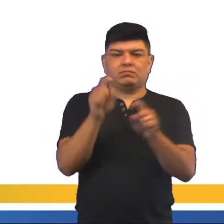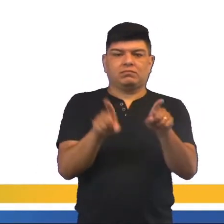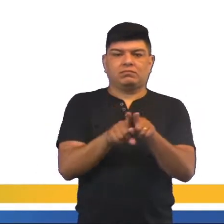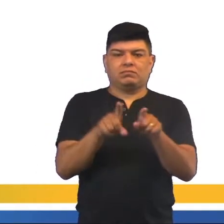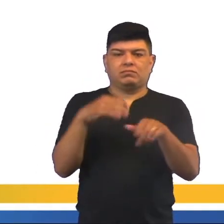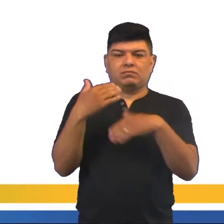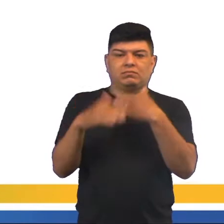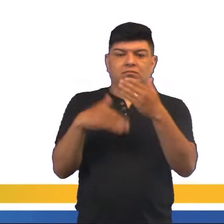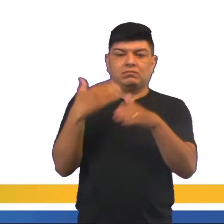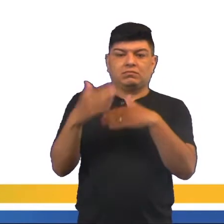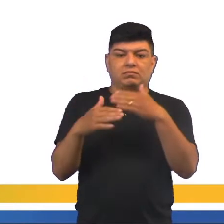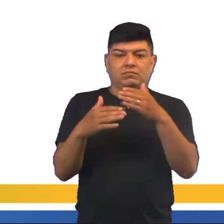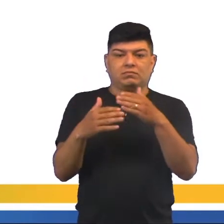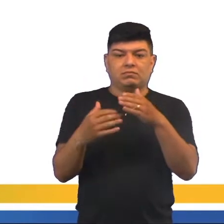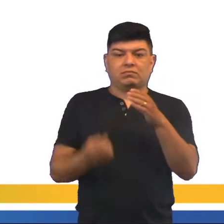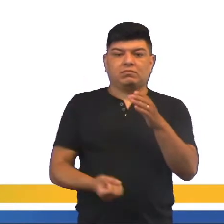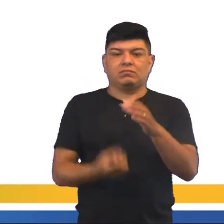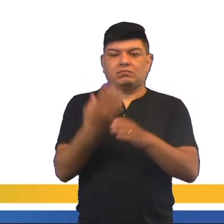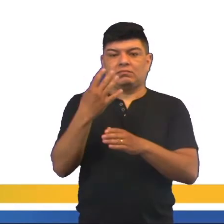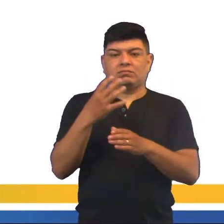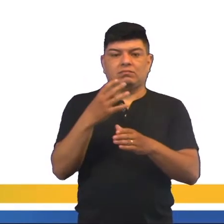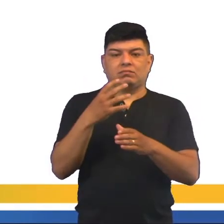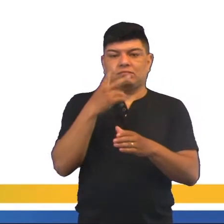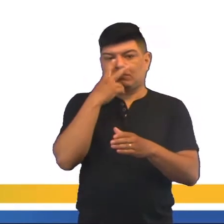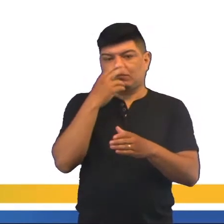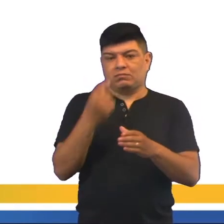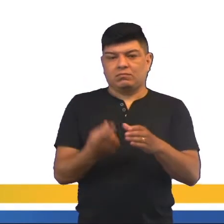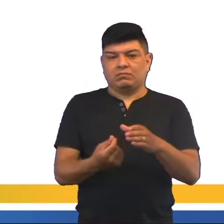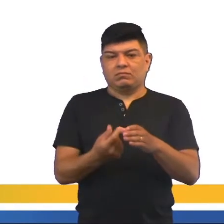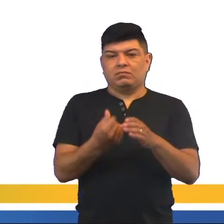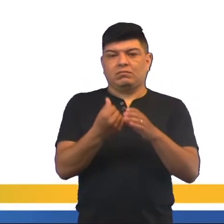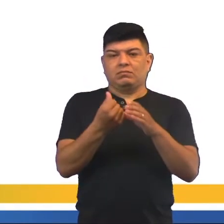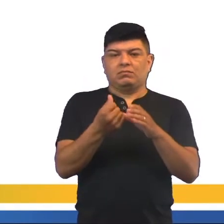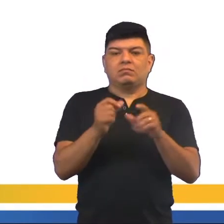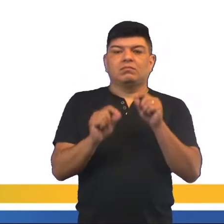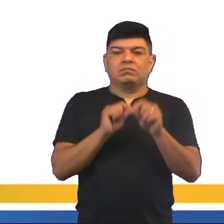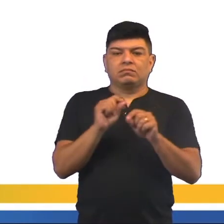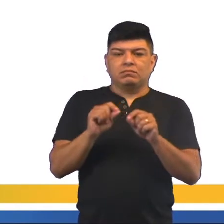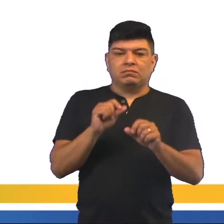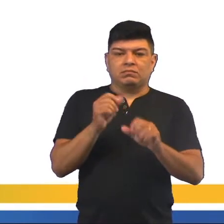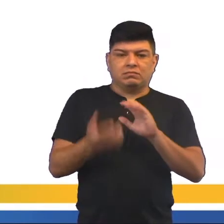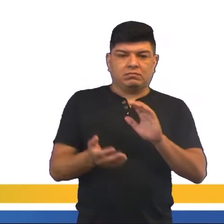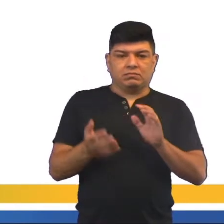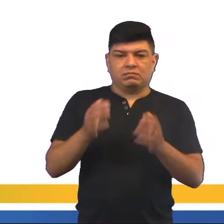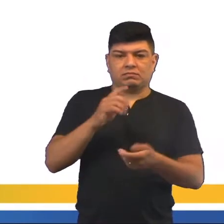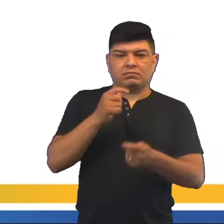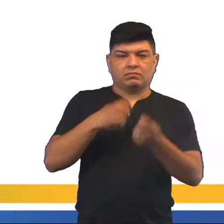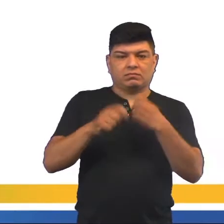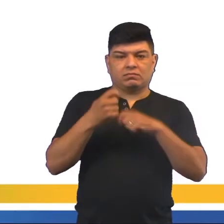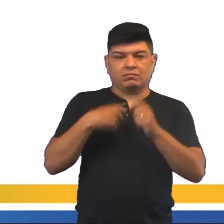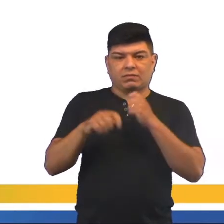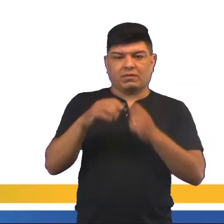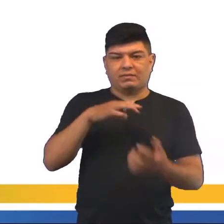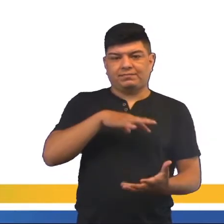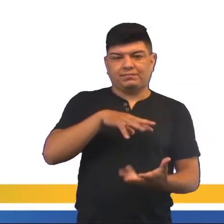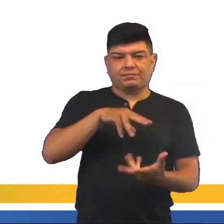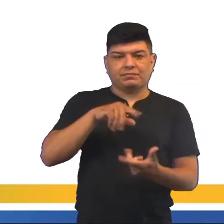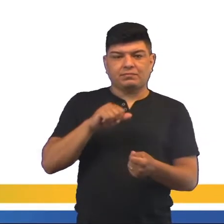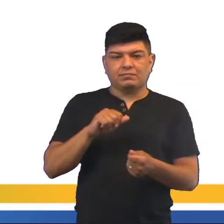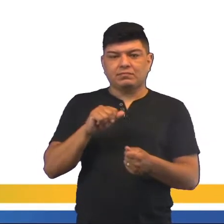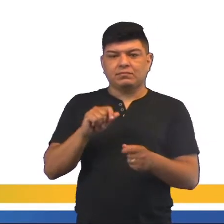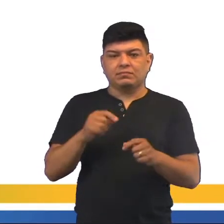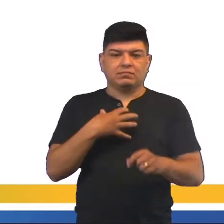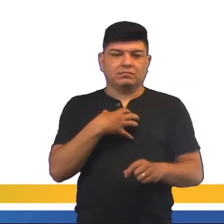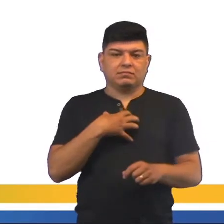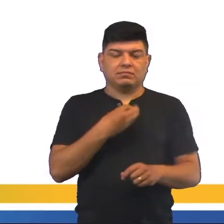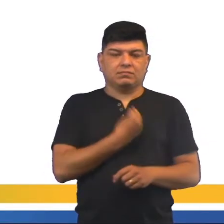consolidou o processo de formação do capitalismo. O nascimento da indústria causou grandes transformações na economia mundial, assim como no